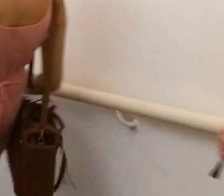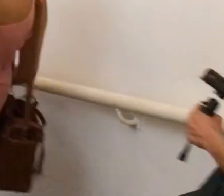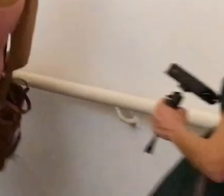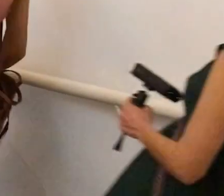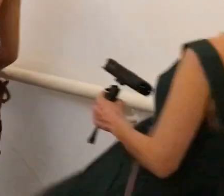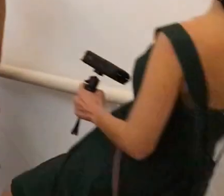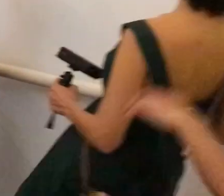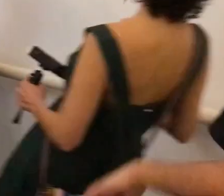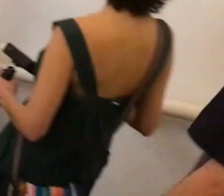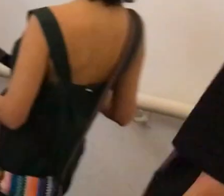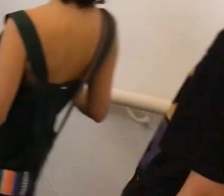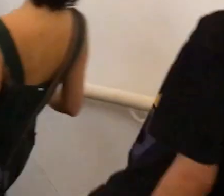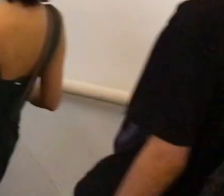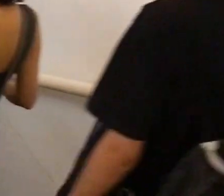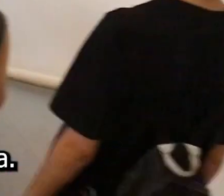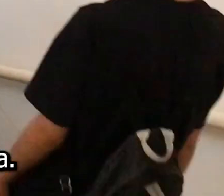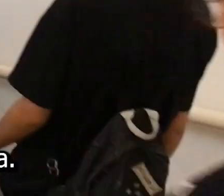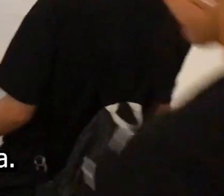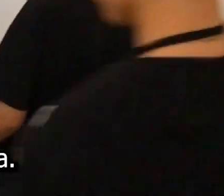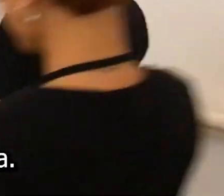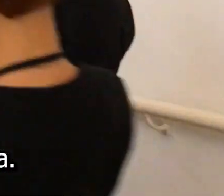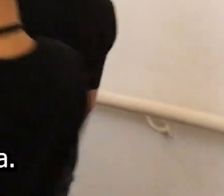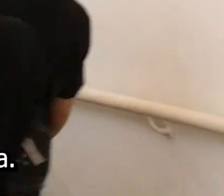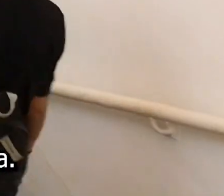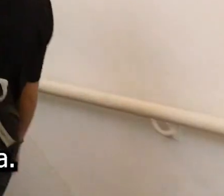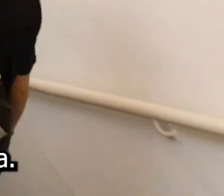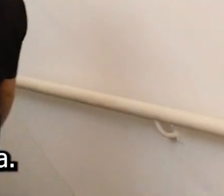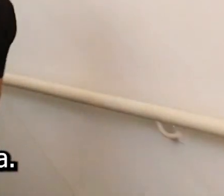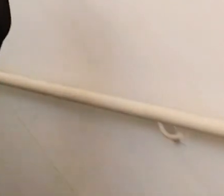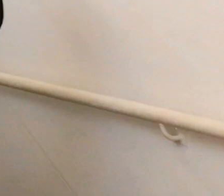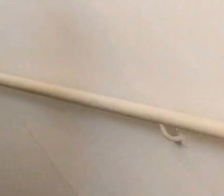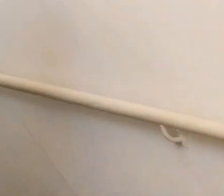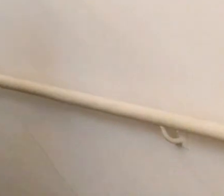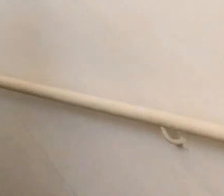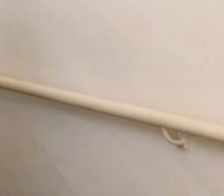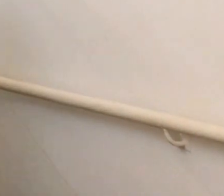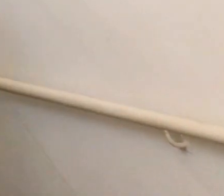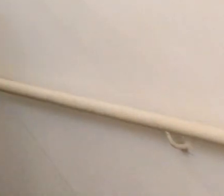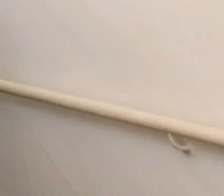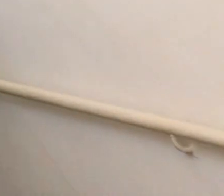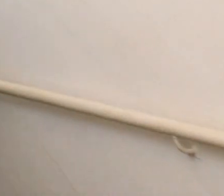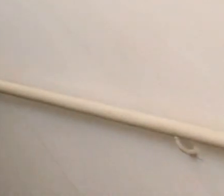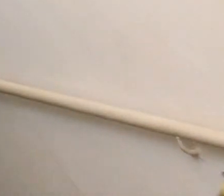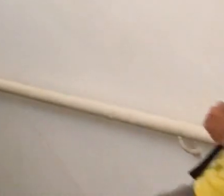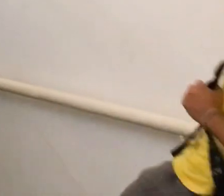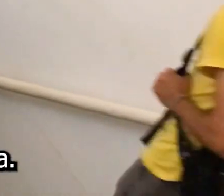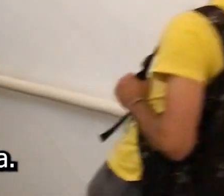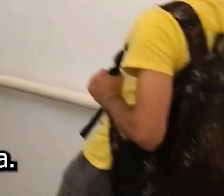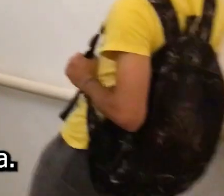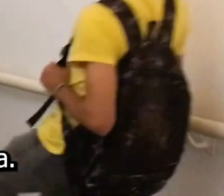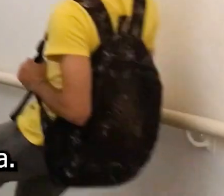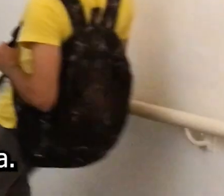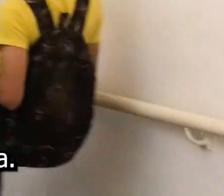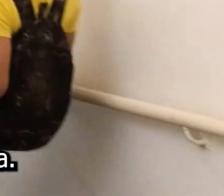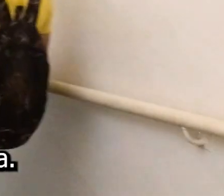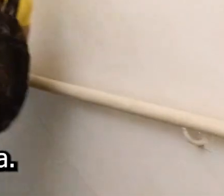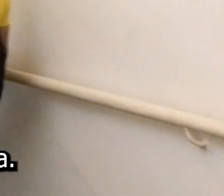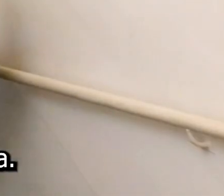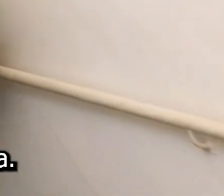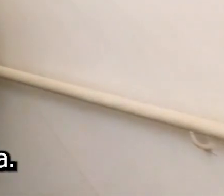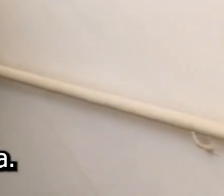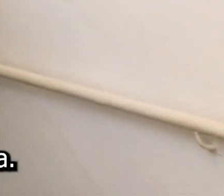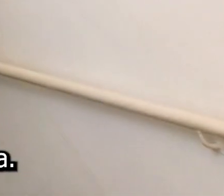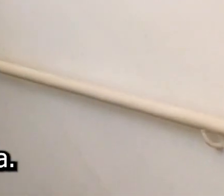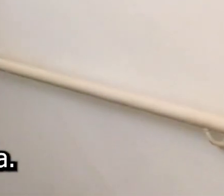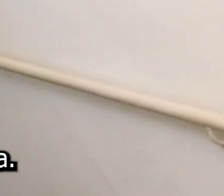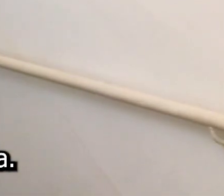no meio, pisar no meio, pisar no meio, quero se pisar no rabuxi. Pisar no meio, pisar no meio, quero se pisar no rabuxi. Olha como